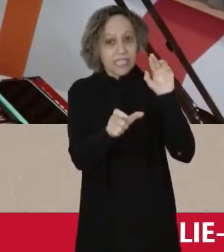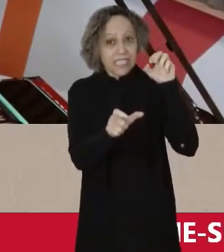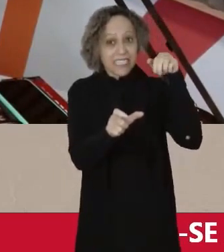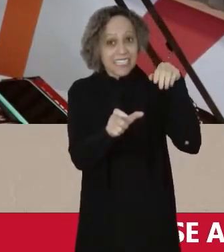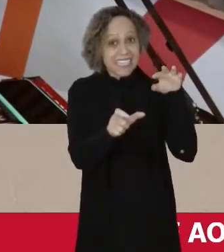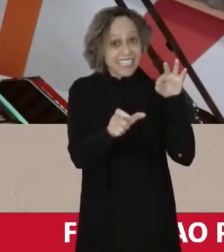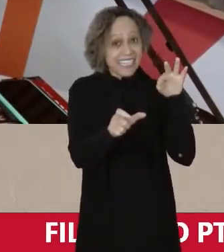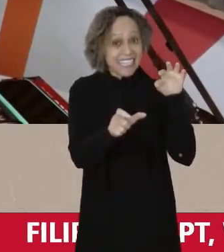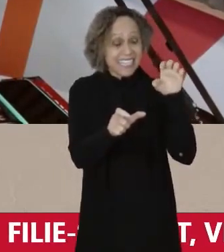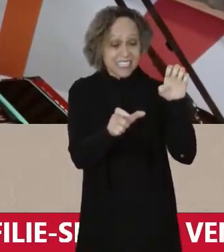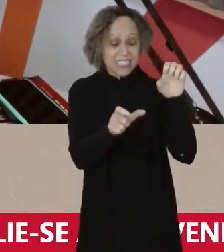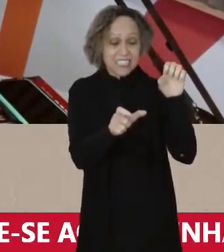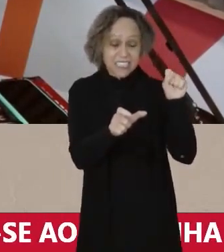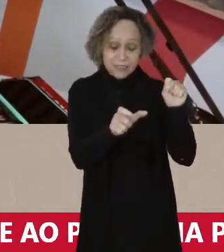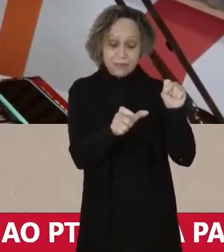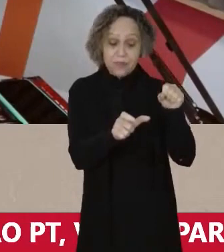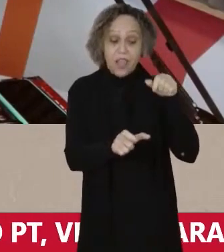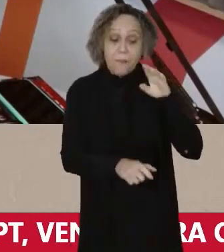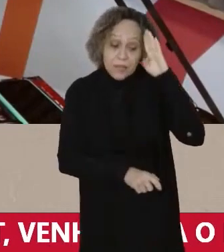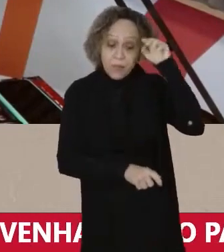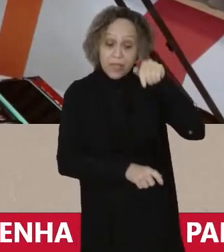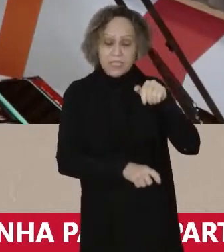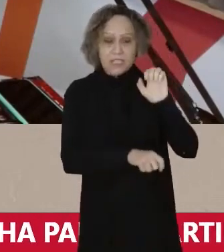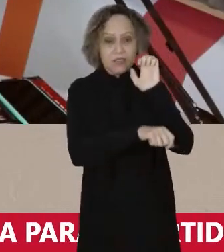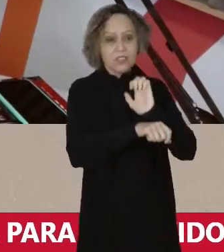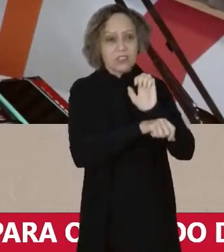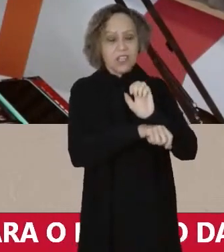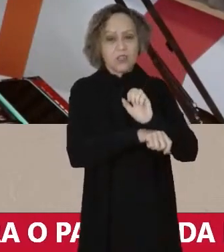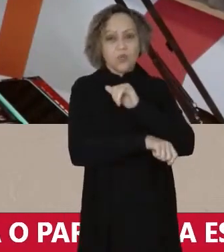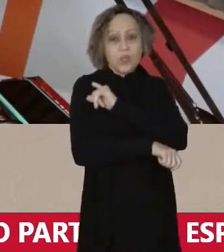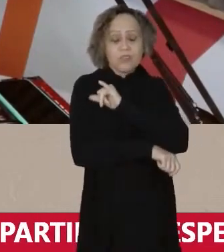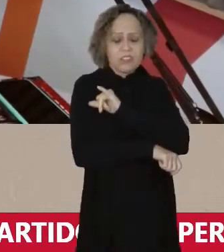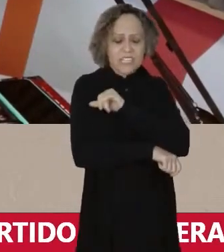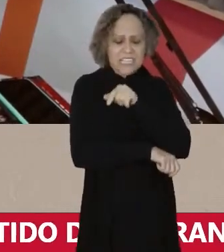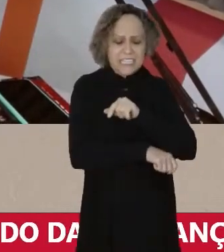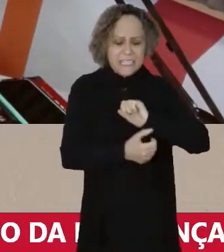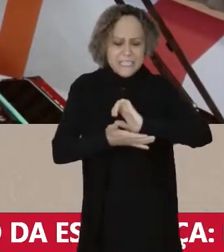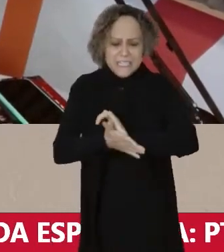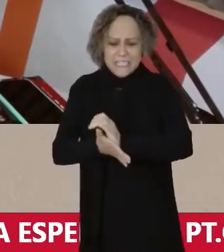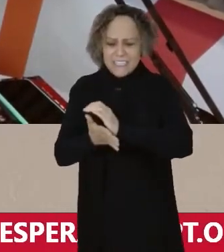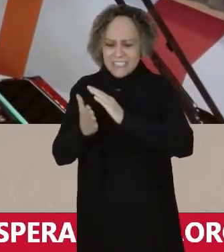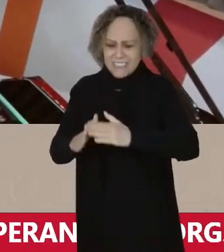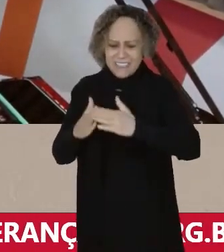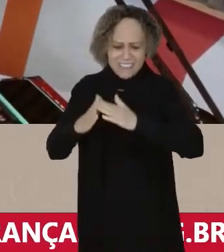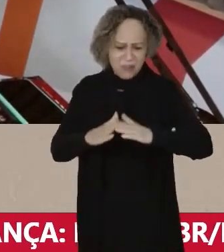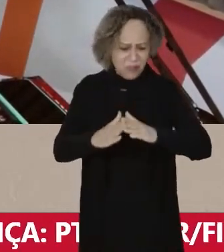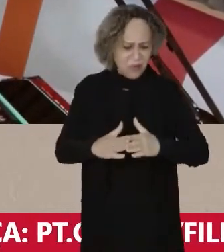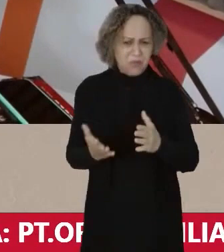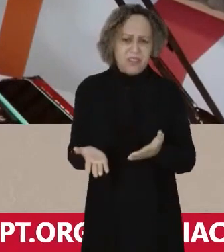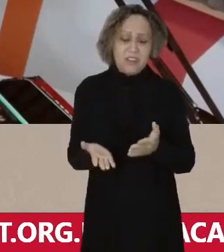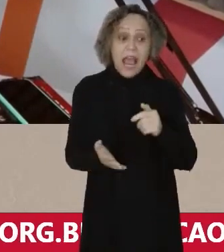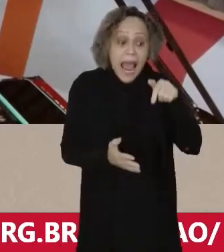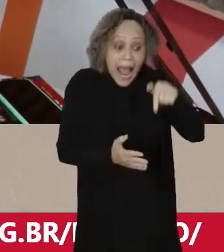santo, aqui principalmente no estado do Rio de Janeiro, que tem sido, infelizmente, o berço do neonazismo. Esse é o termo, eu não